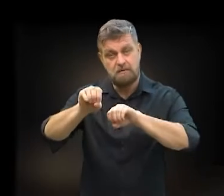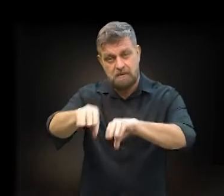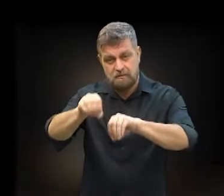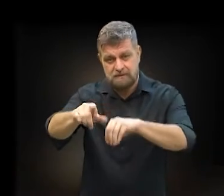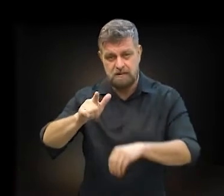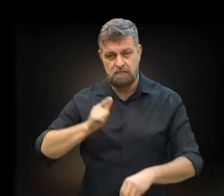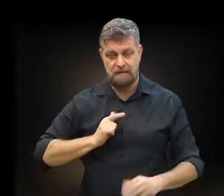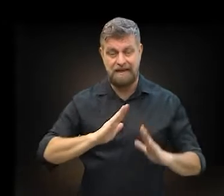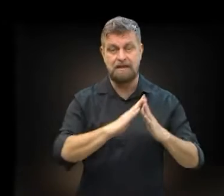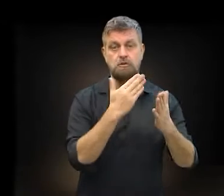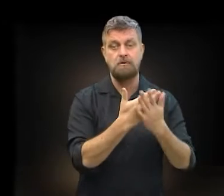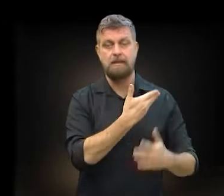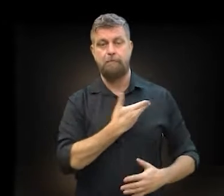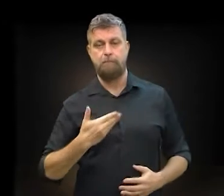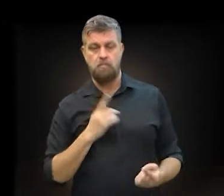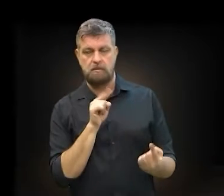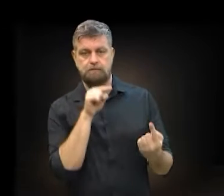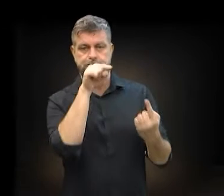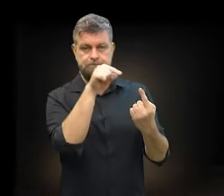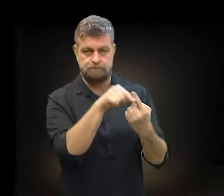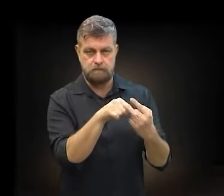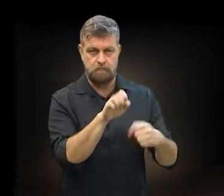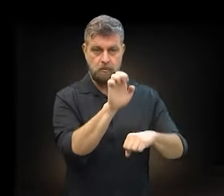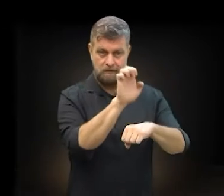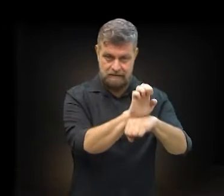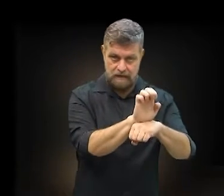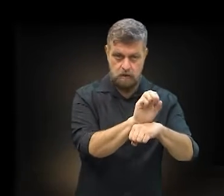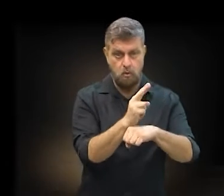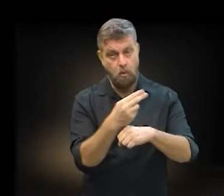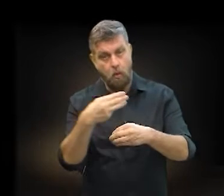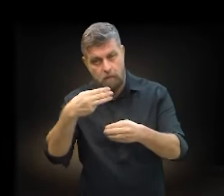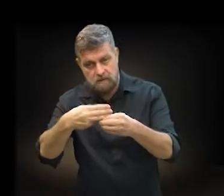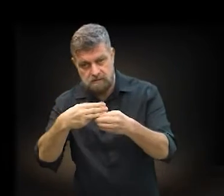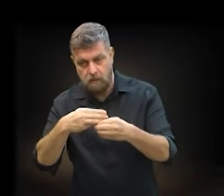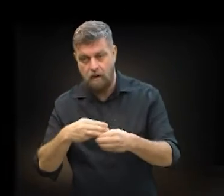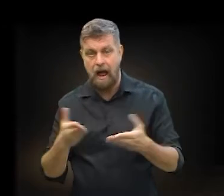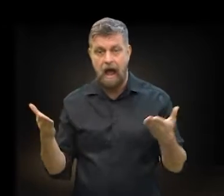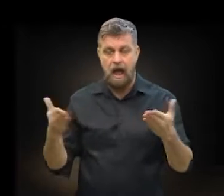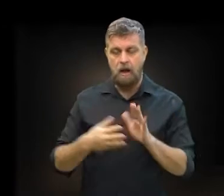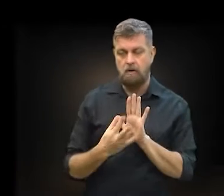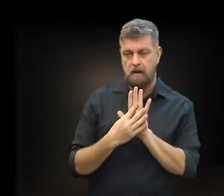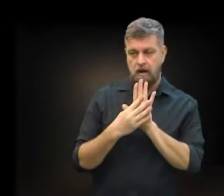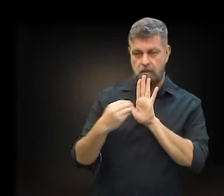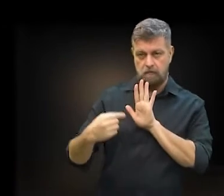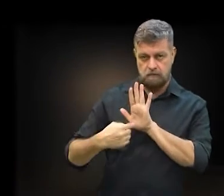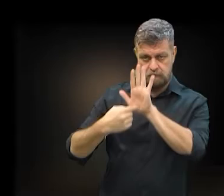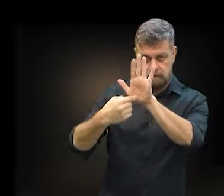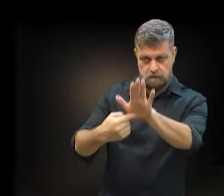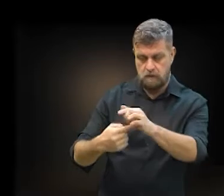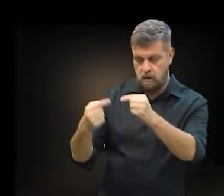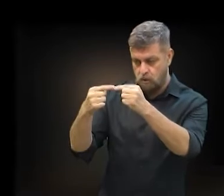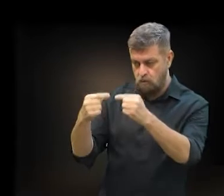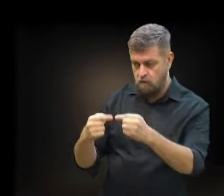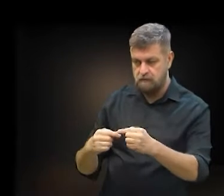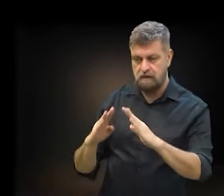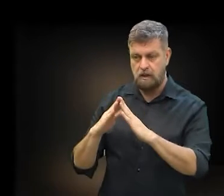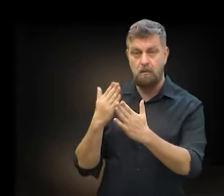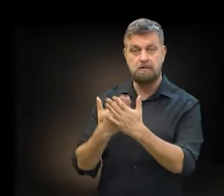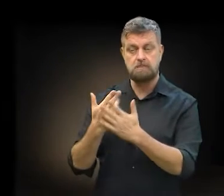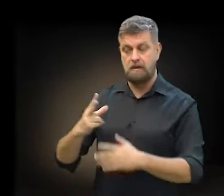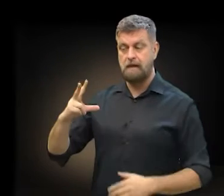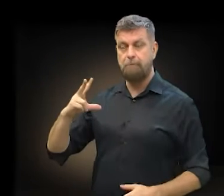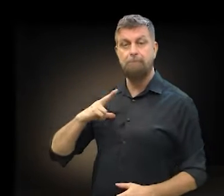Educação e ele é um modelo colocado em escolas públicas, tanto estaduais quanto municipais. E esse outro modelo que está sendo apresentado, ele pode